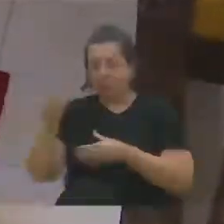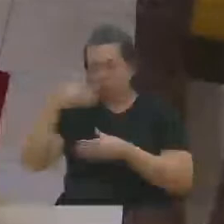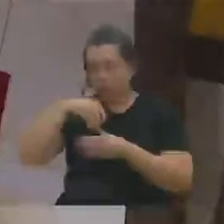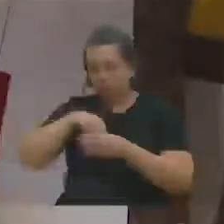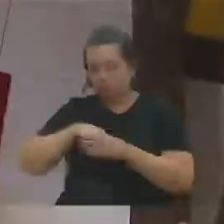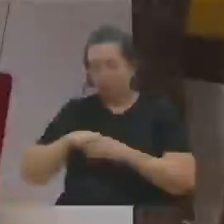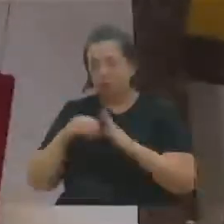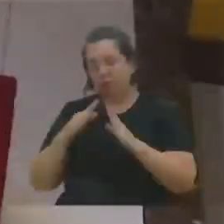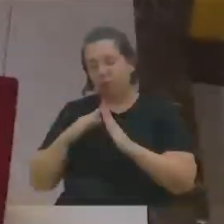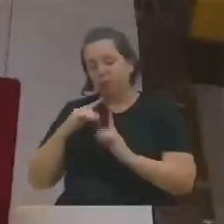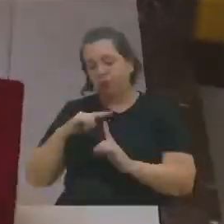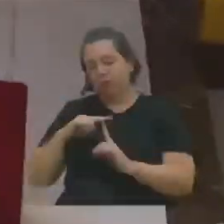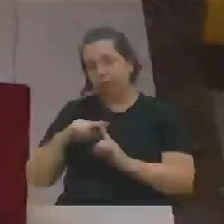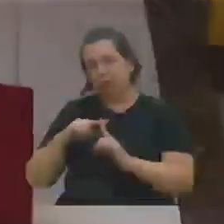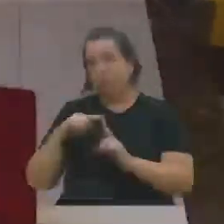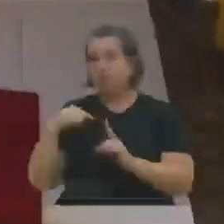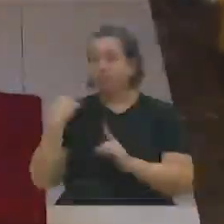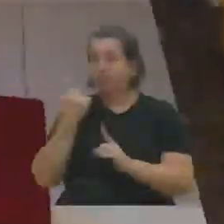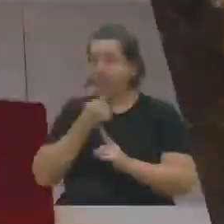Criador,